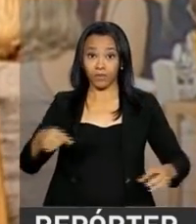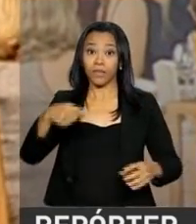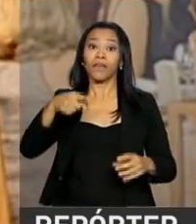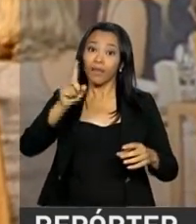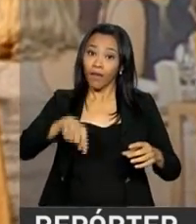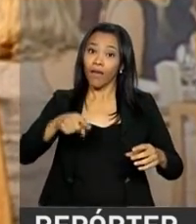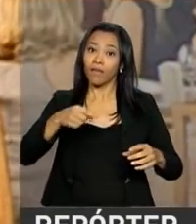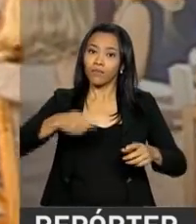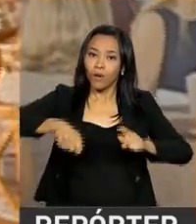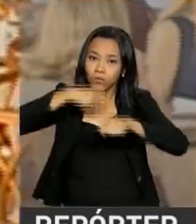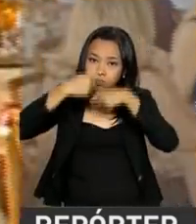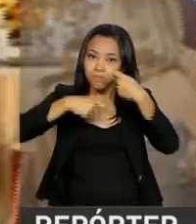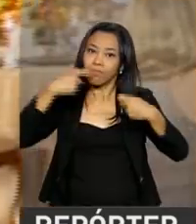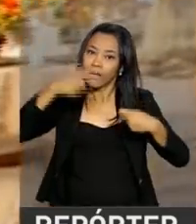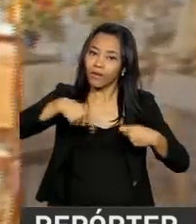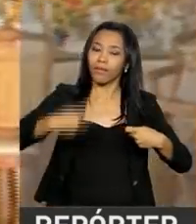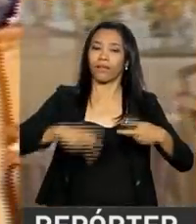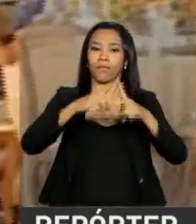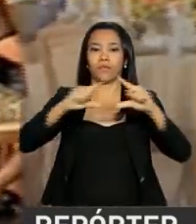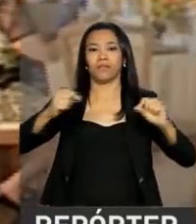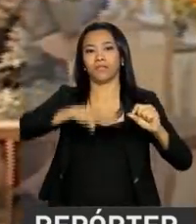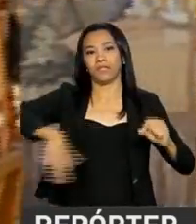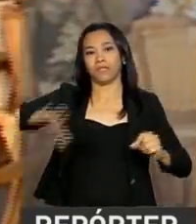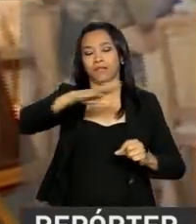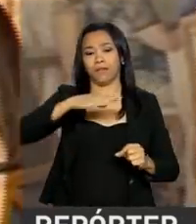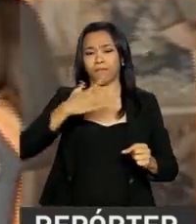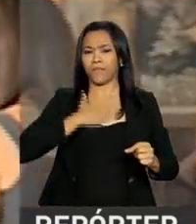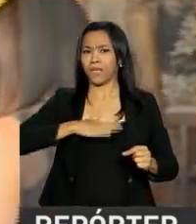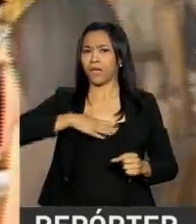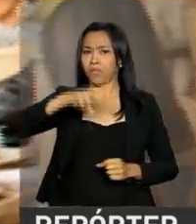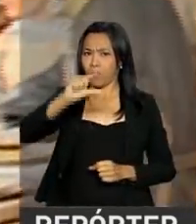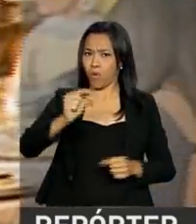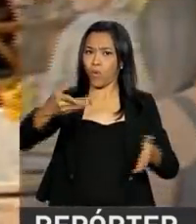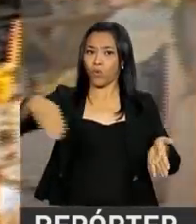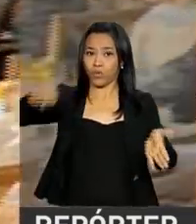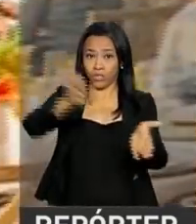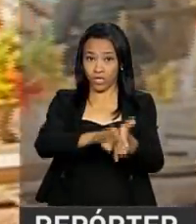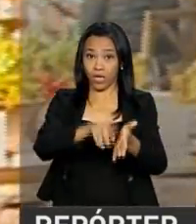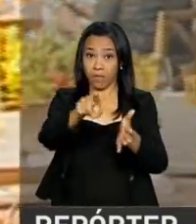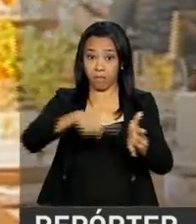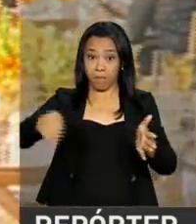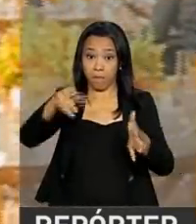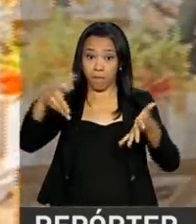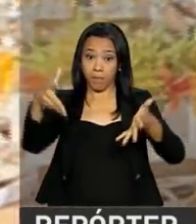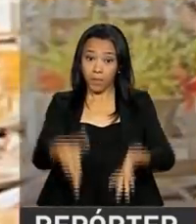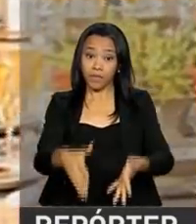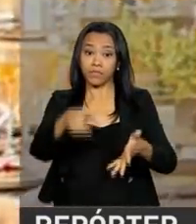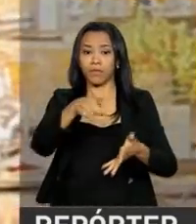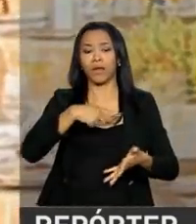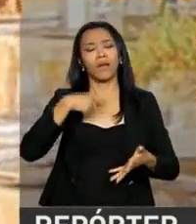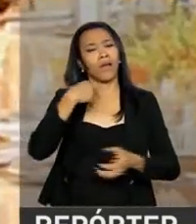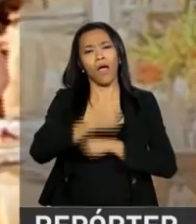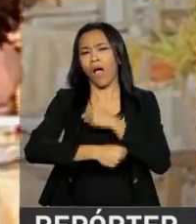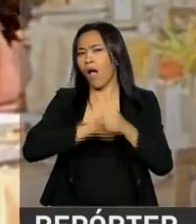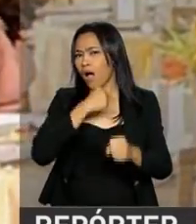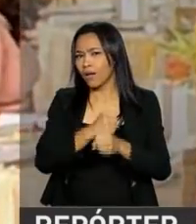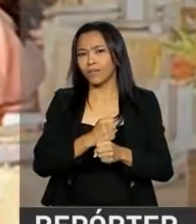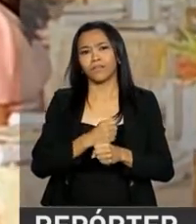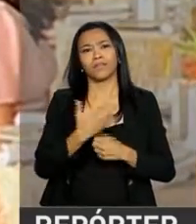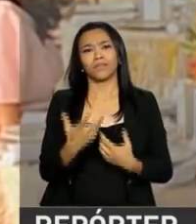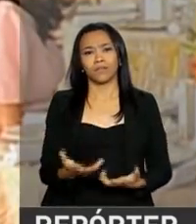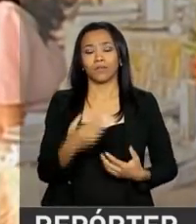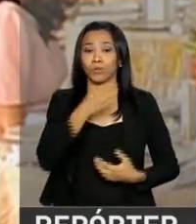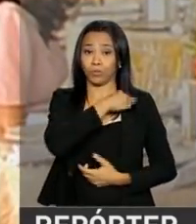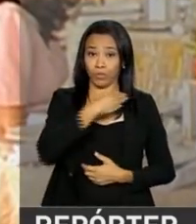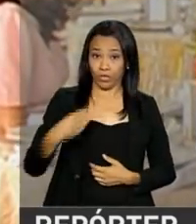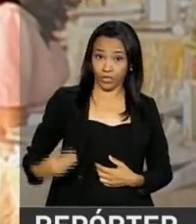será o evento aqui em Brasília o presidente deve chegar daqui a pouco para participar da cerimônia como ocorre todos os anos o ministro da Defesa